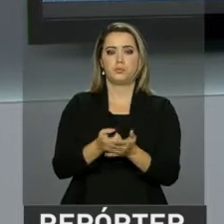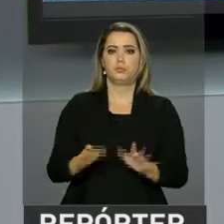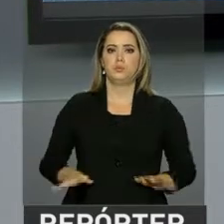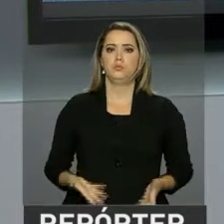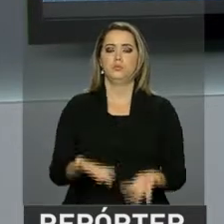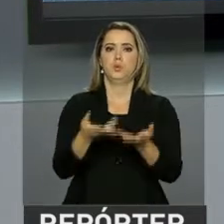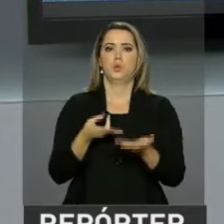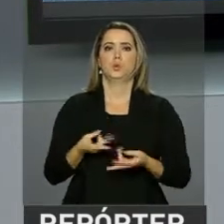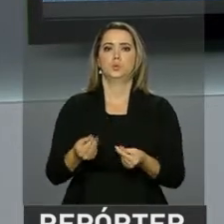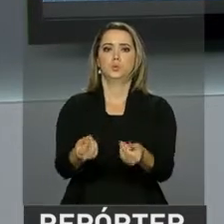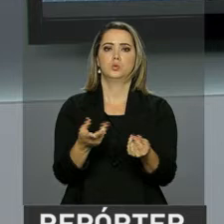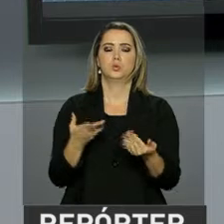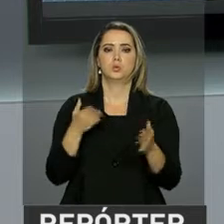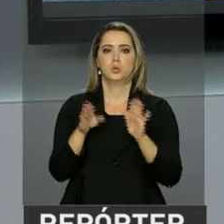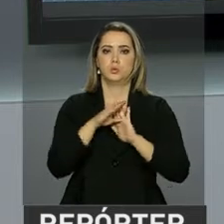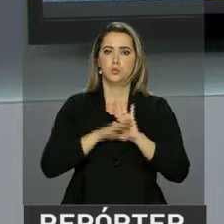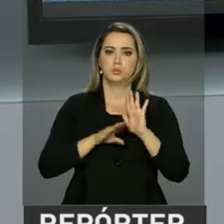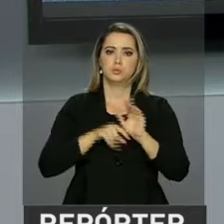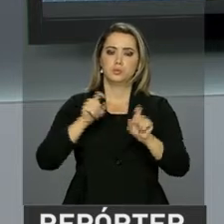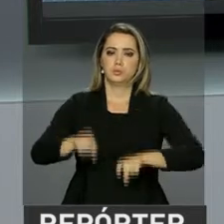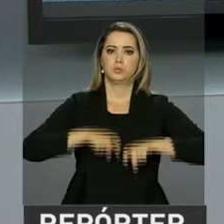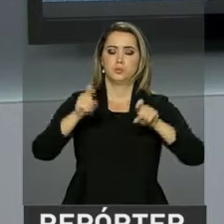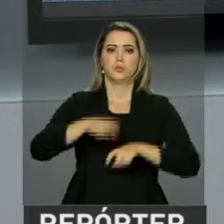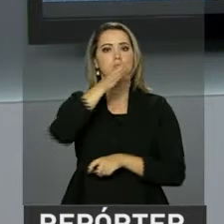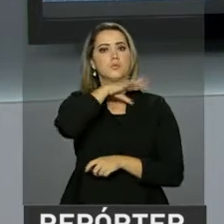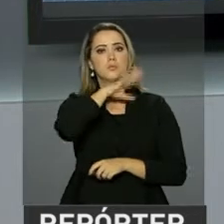produção. Os recursos fazem parte do Plano Agrícola e Pecuário